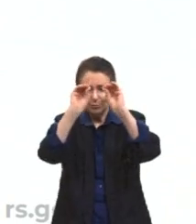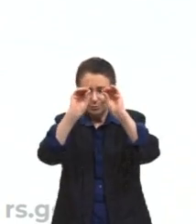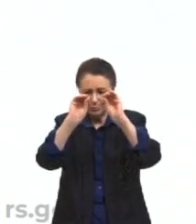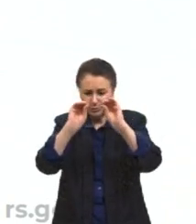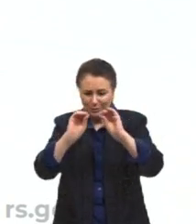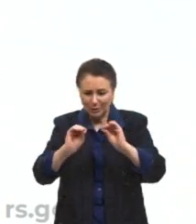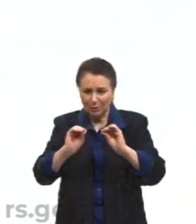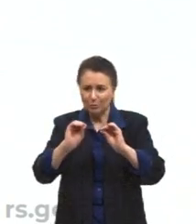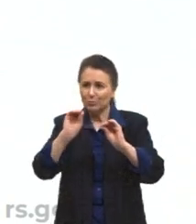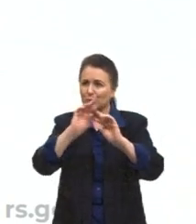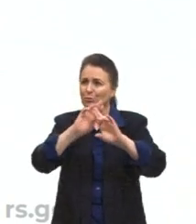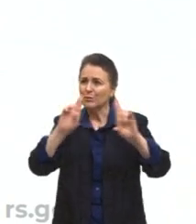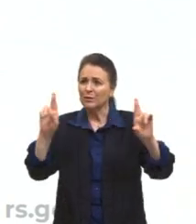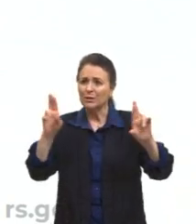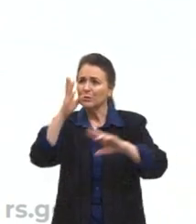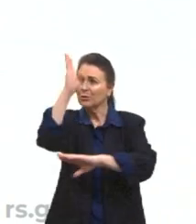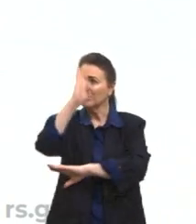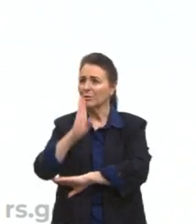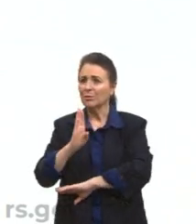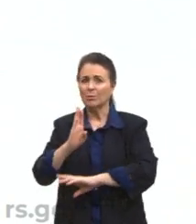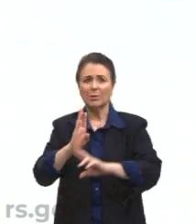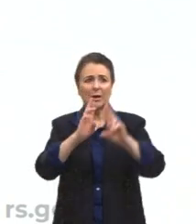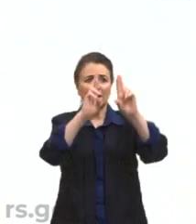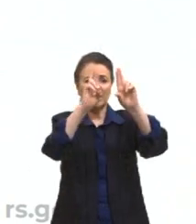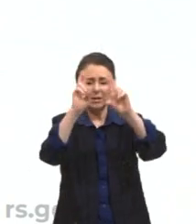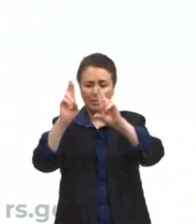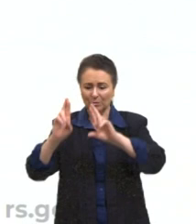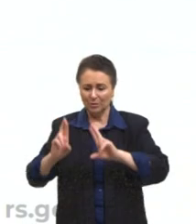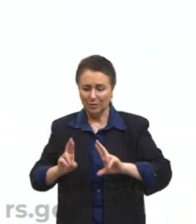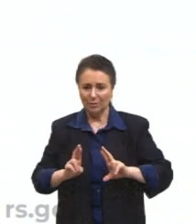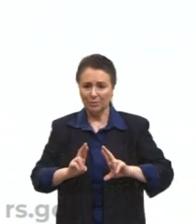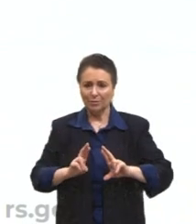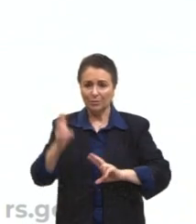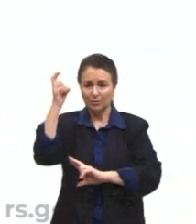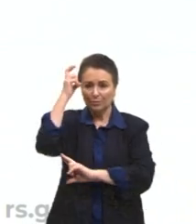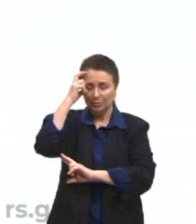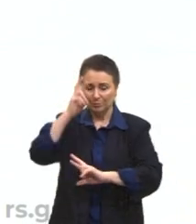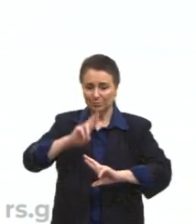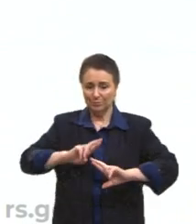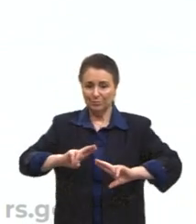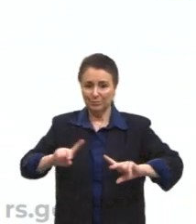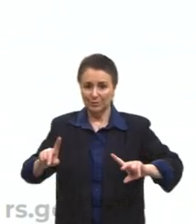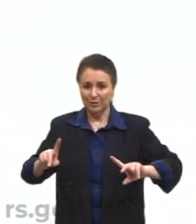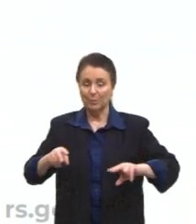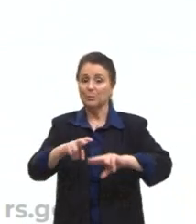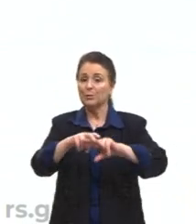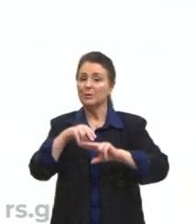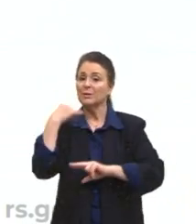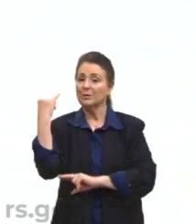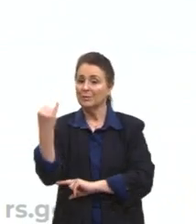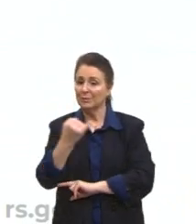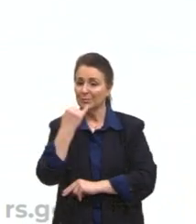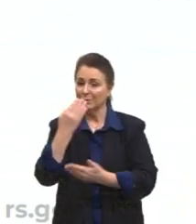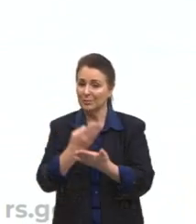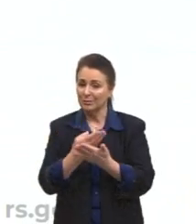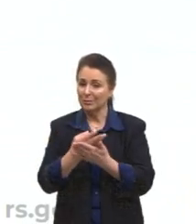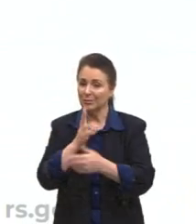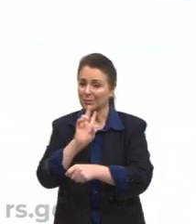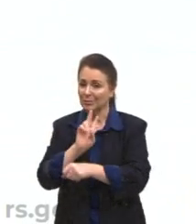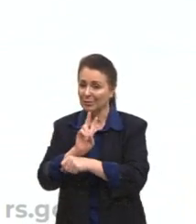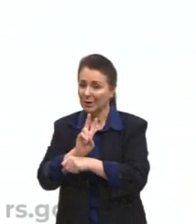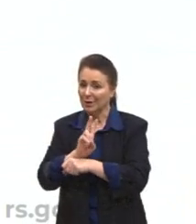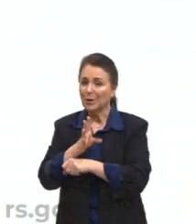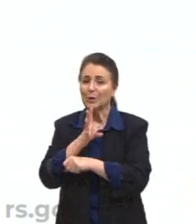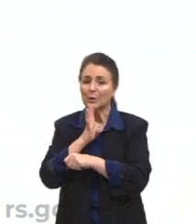que cada região tem as suas culturas diferenciadas e isso a importância disso e a importância de